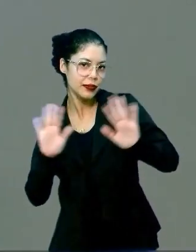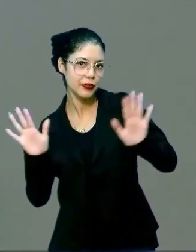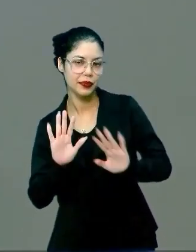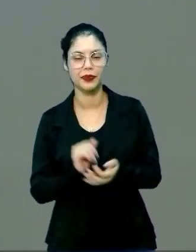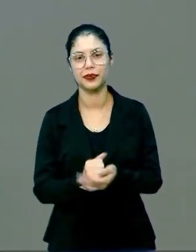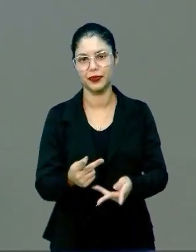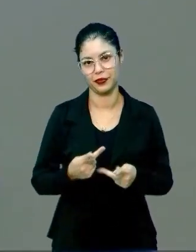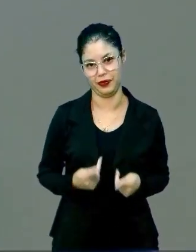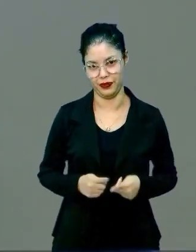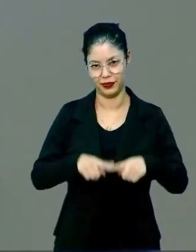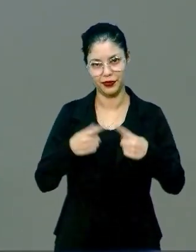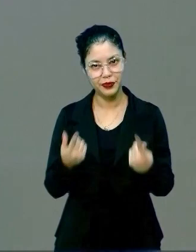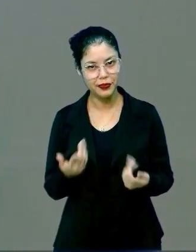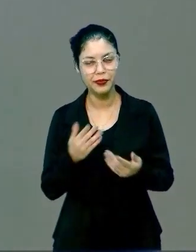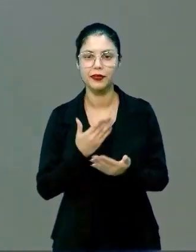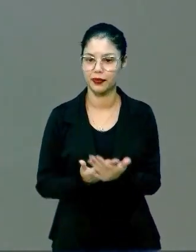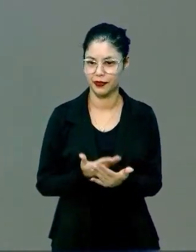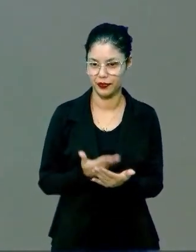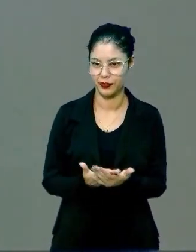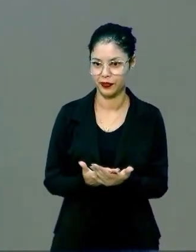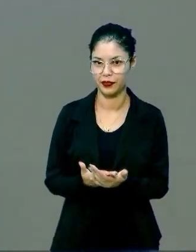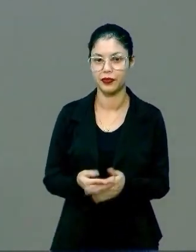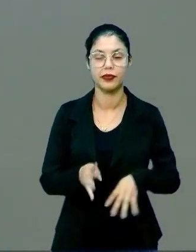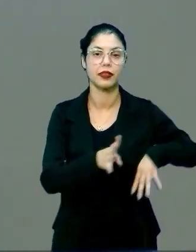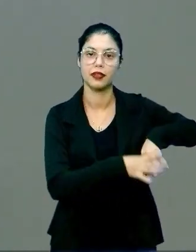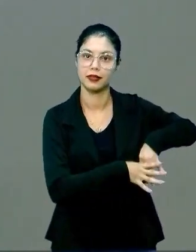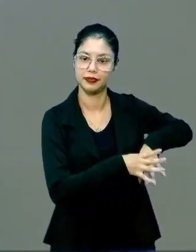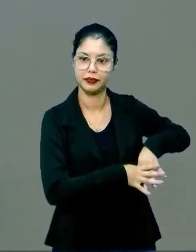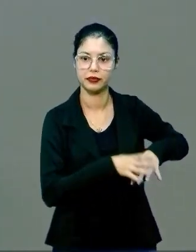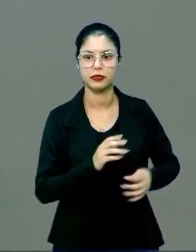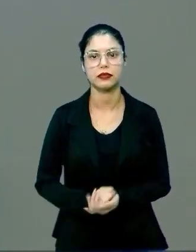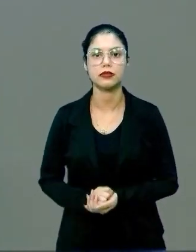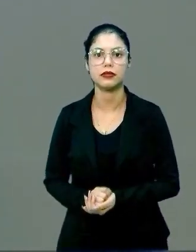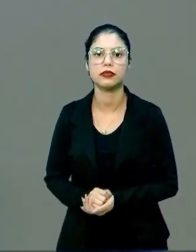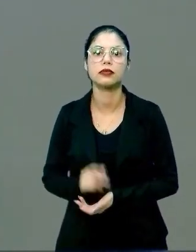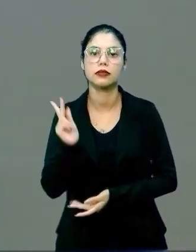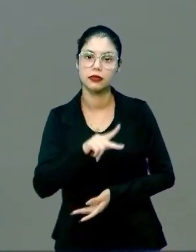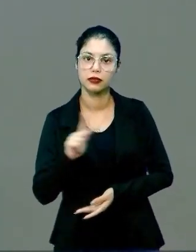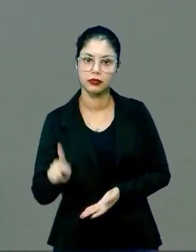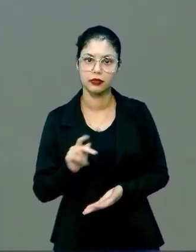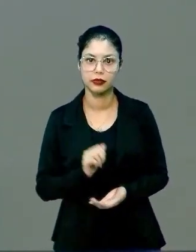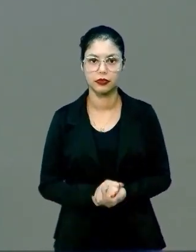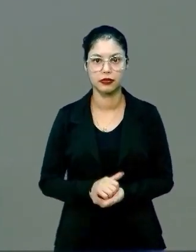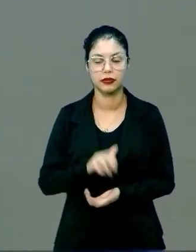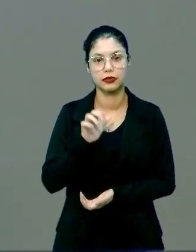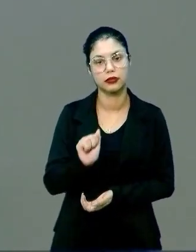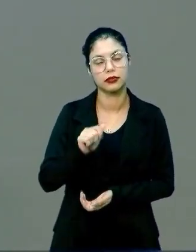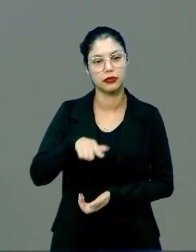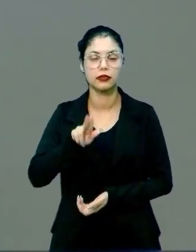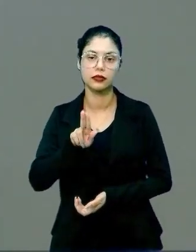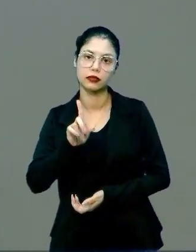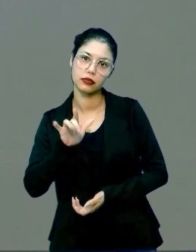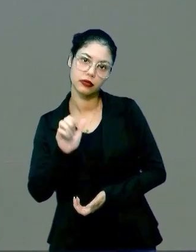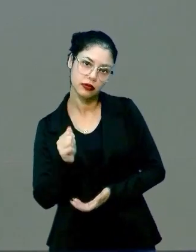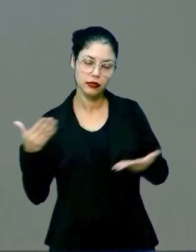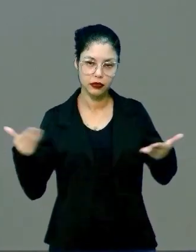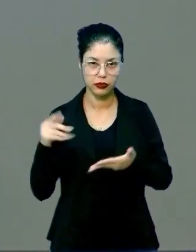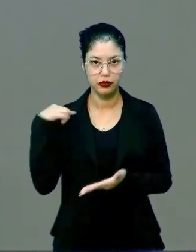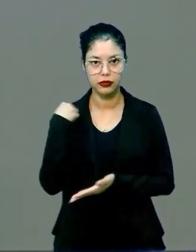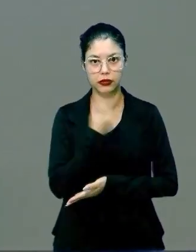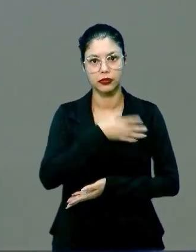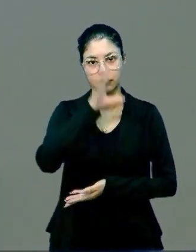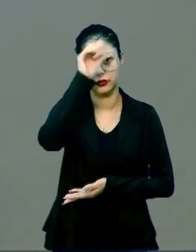Olá, seja muito bem-vindo a mais uma aula de matemática. Eu sou o professor Áquilo e estaremos